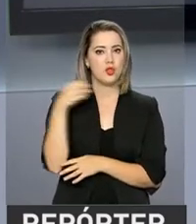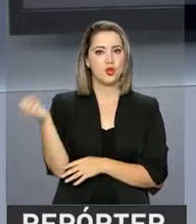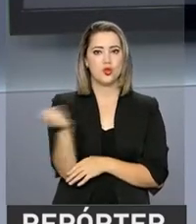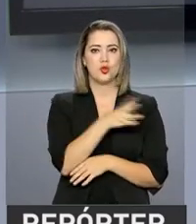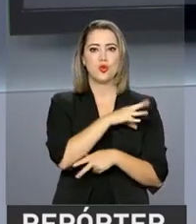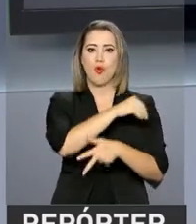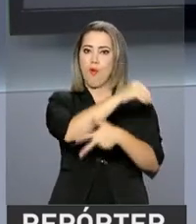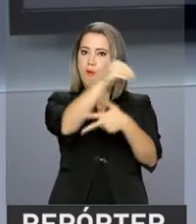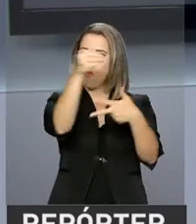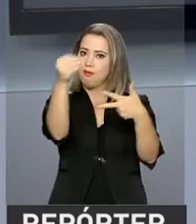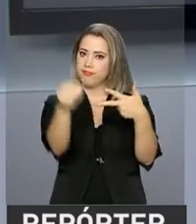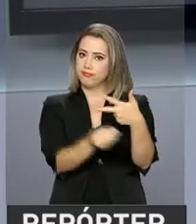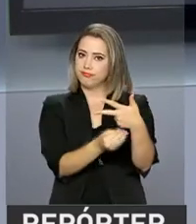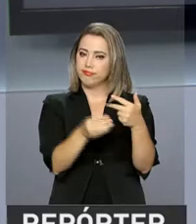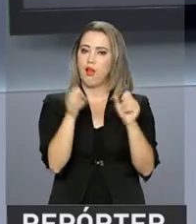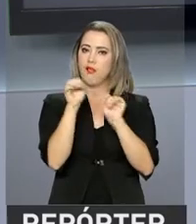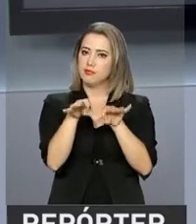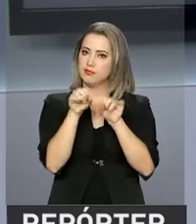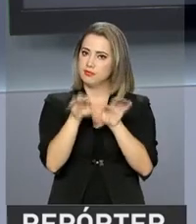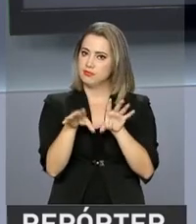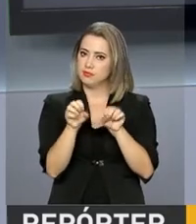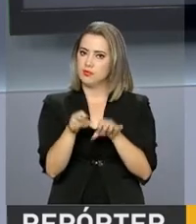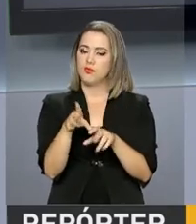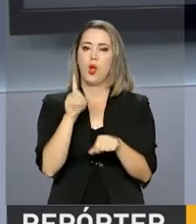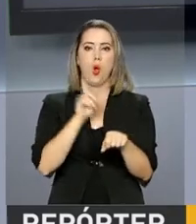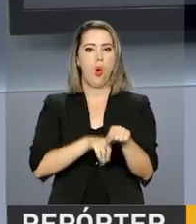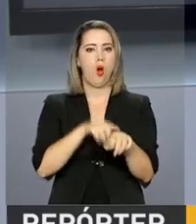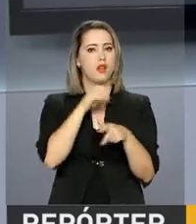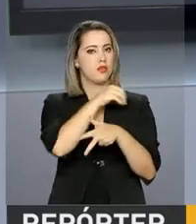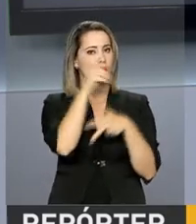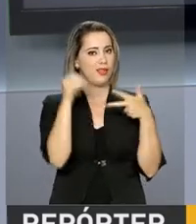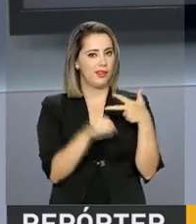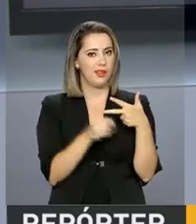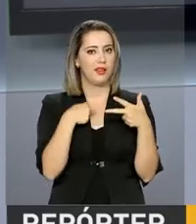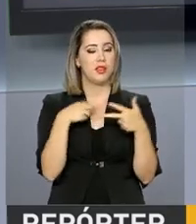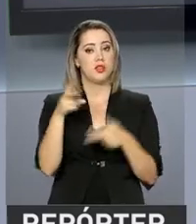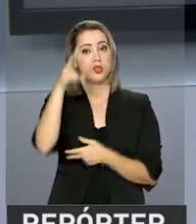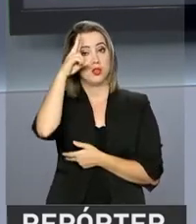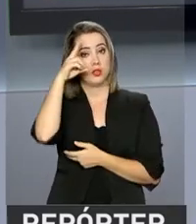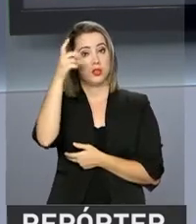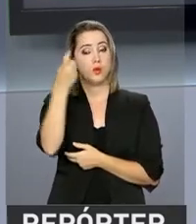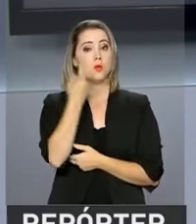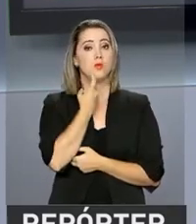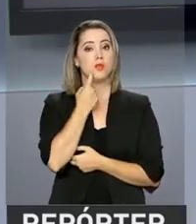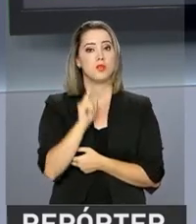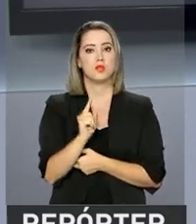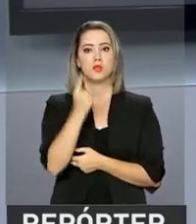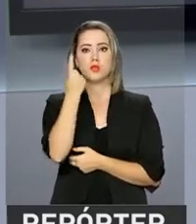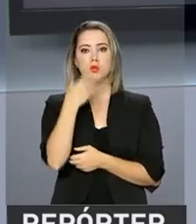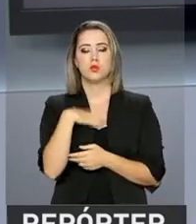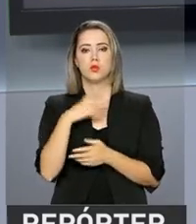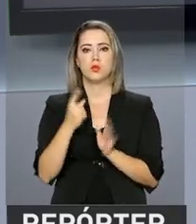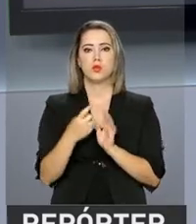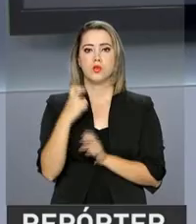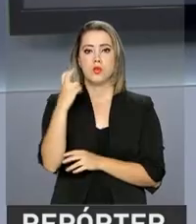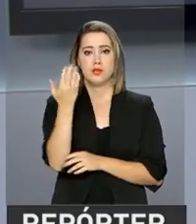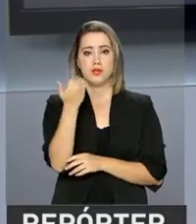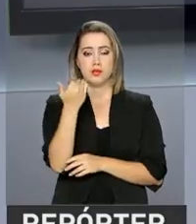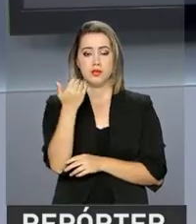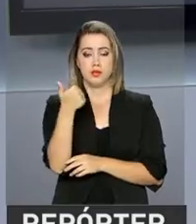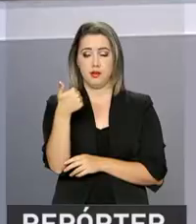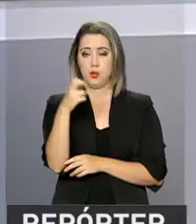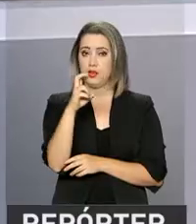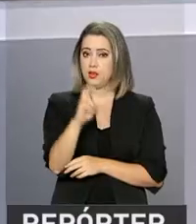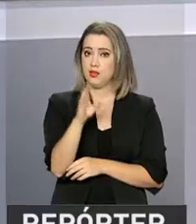do programa a hora do enem o programa será exibido de segunda a sexta com uma edição inédita a 5 e 15 da